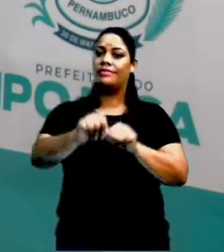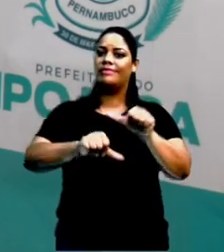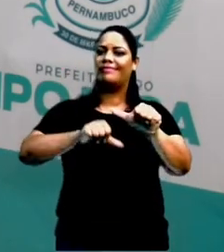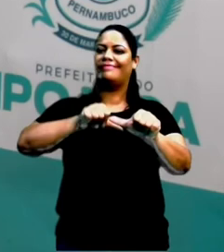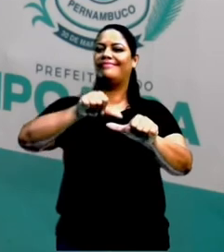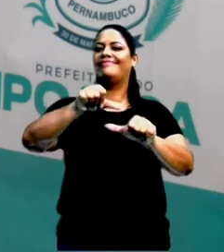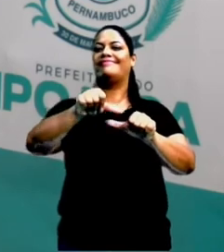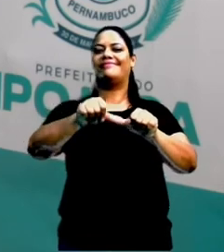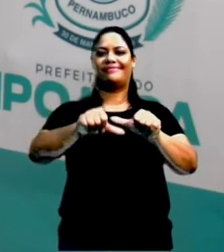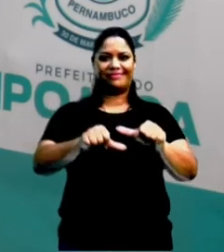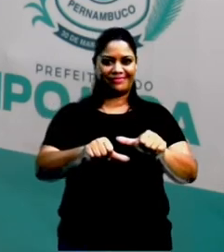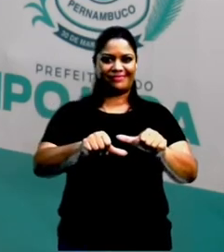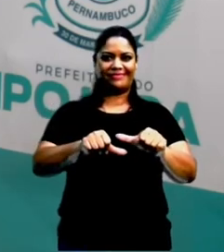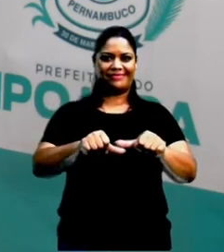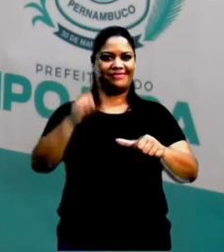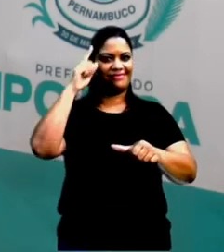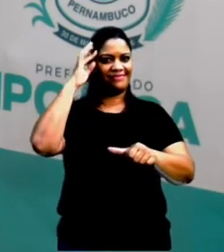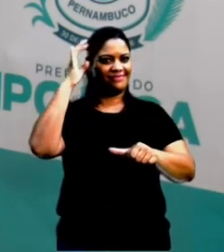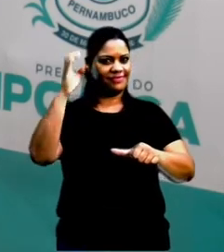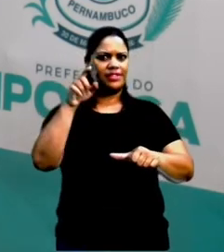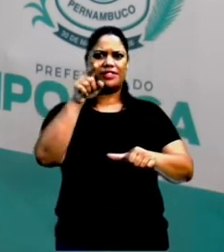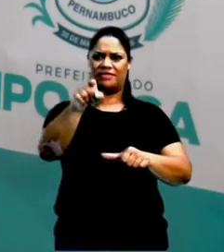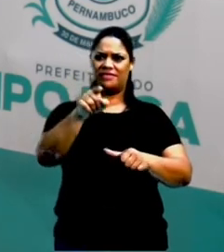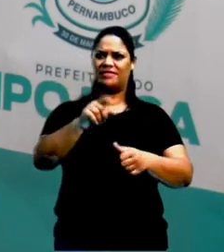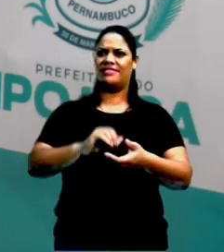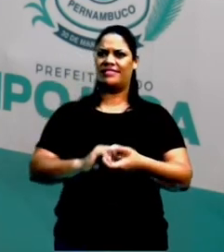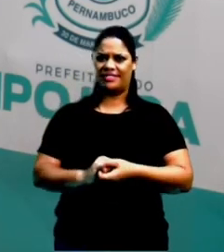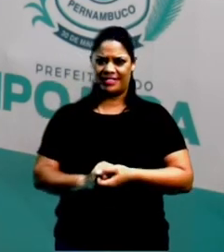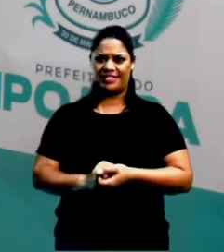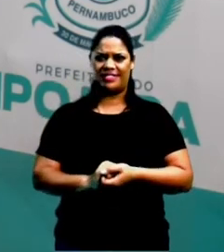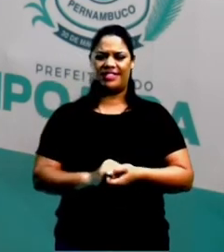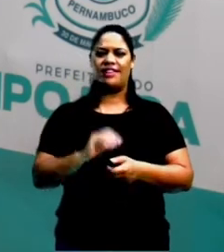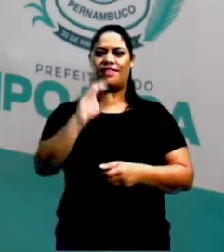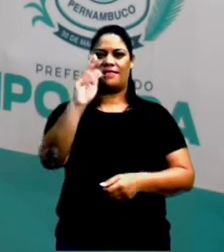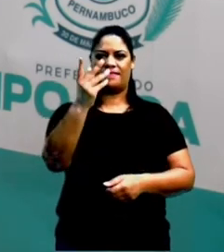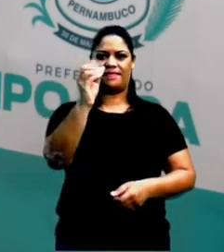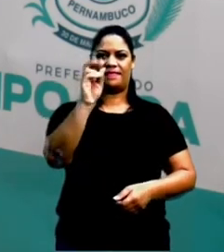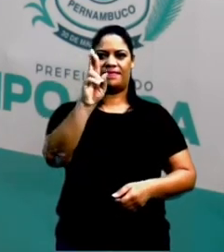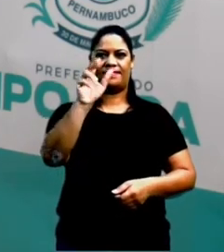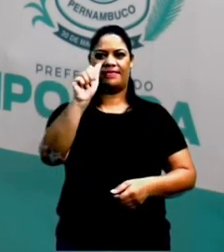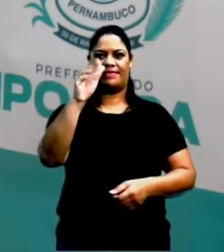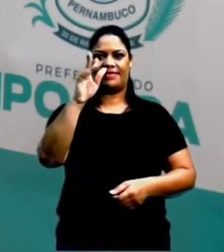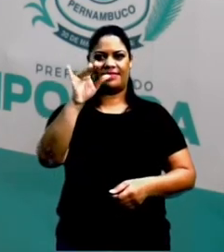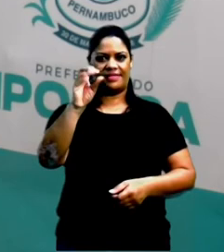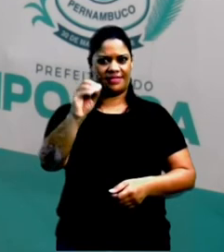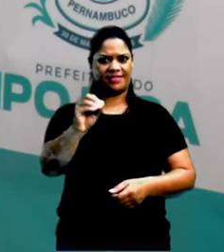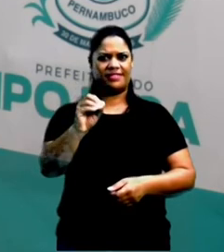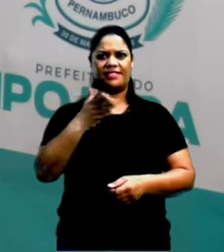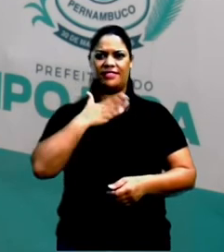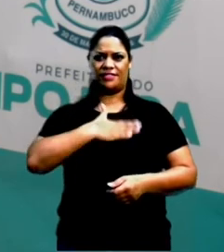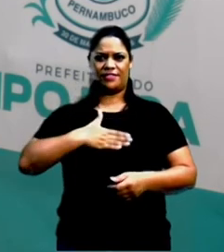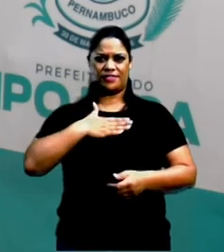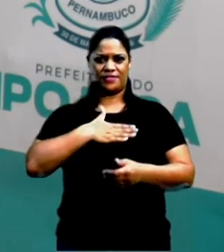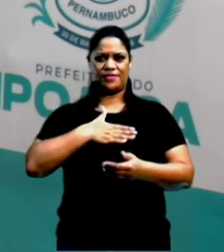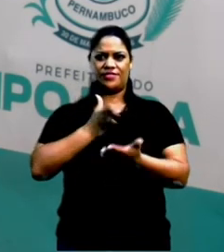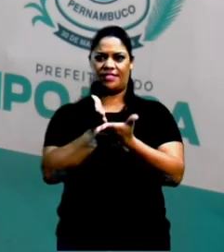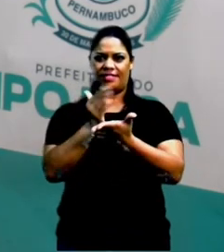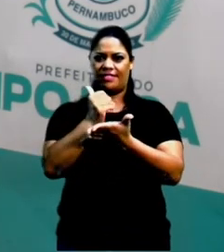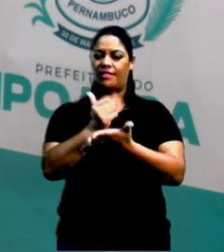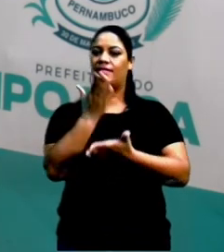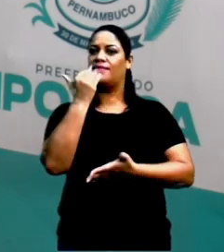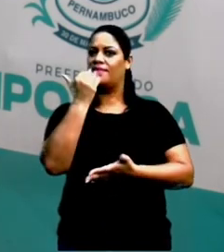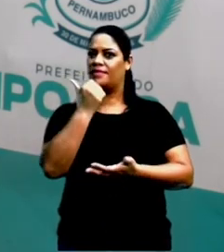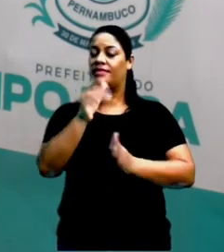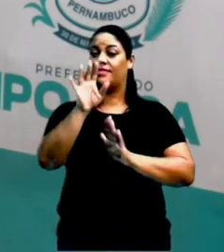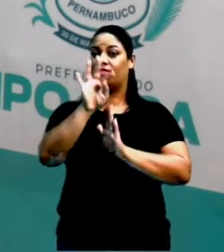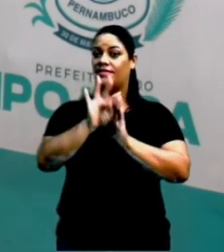mudar o discurso dele. Você é Horácio, aquele dinossaurozinho bonzinho que gosta de repartir a comida. Então o